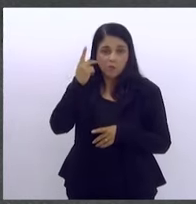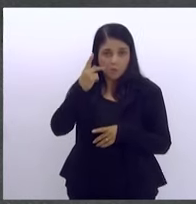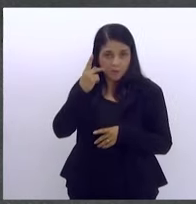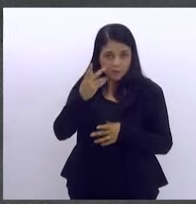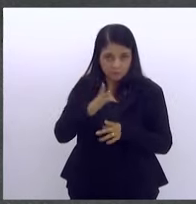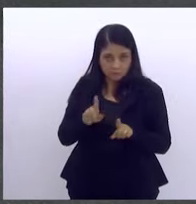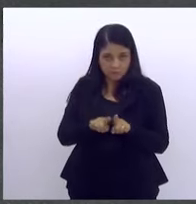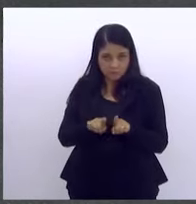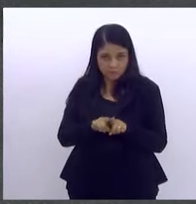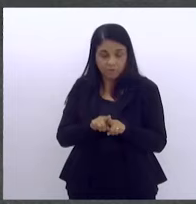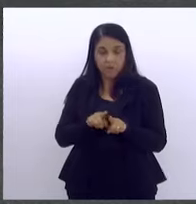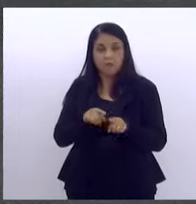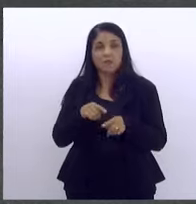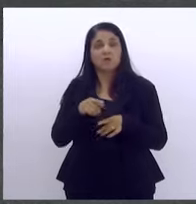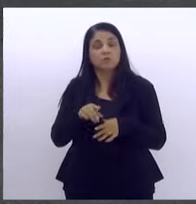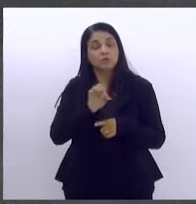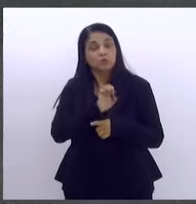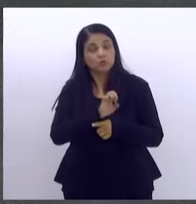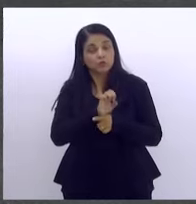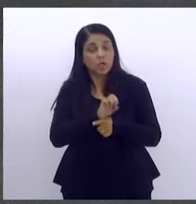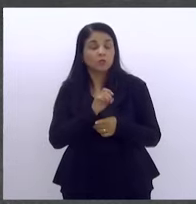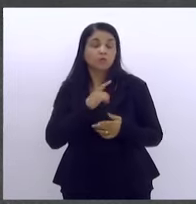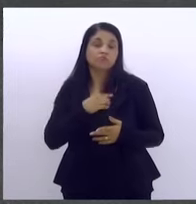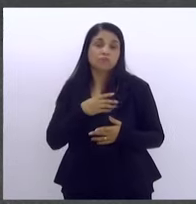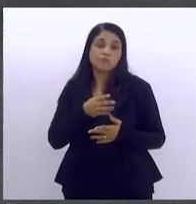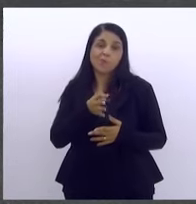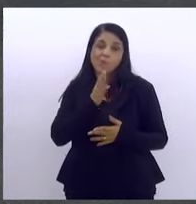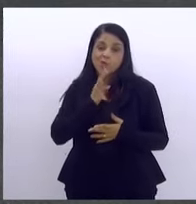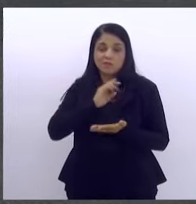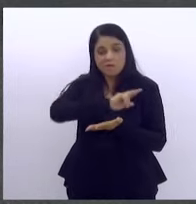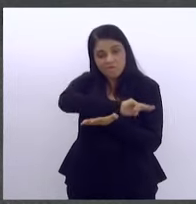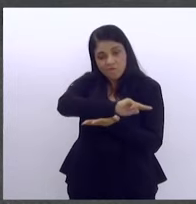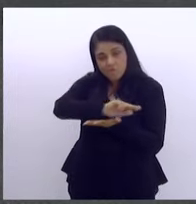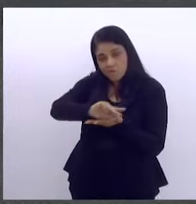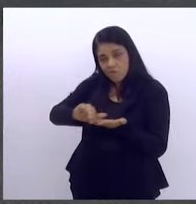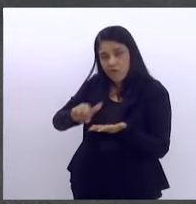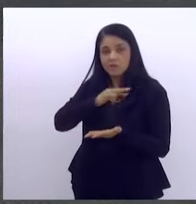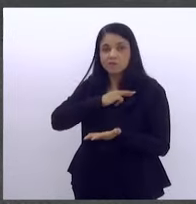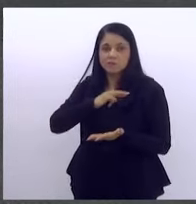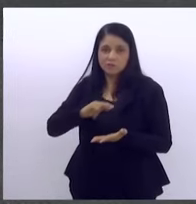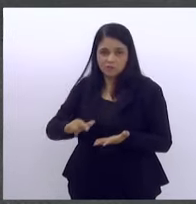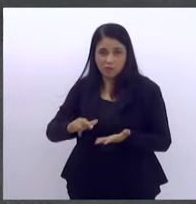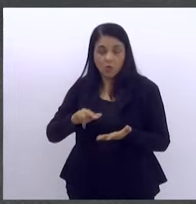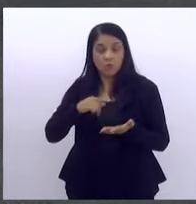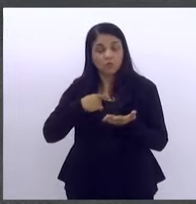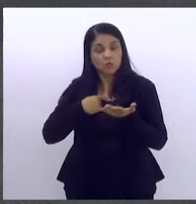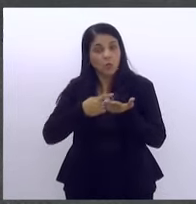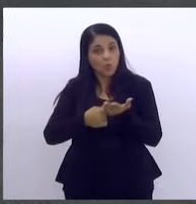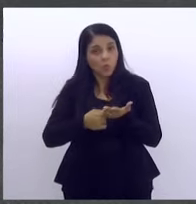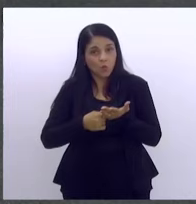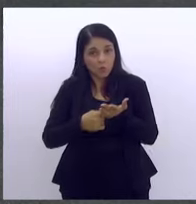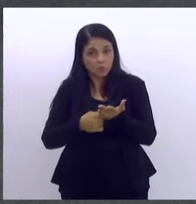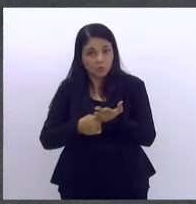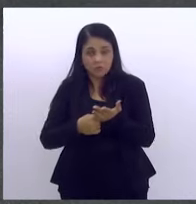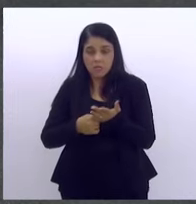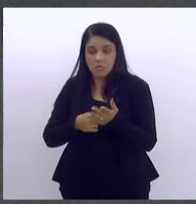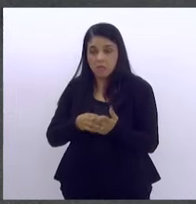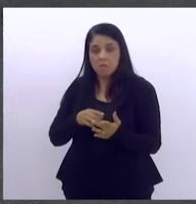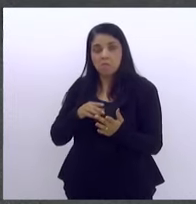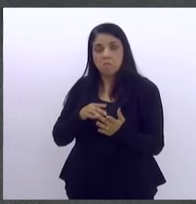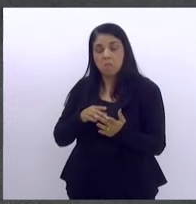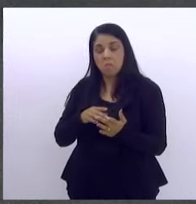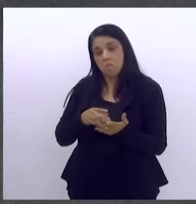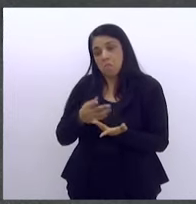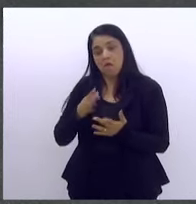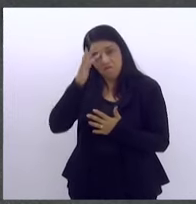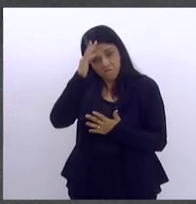não vai reconhecer a pluralidade das manifestações religiosas. Quer dizer que o Estado não vai se comprometer com uma específica religião, fé ou